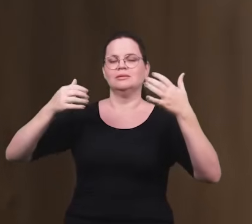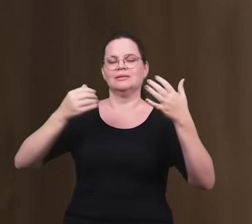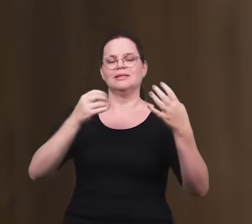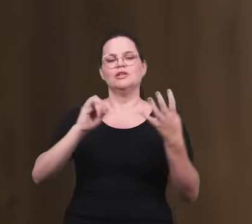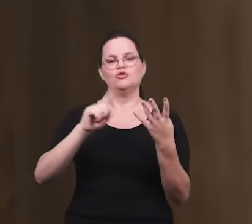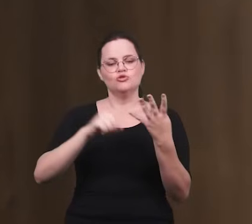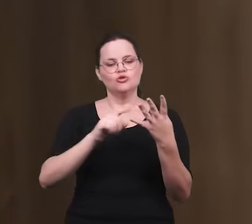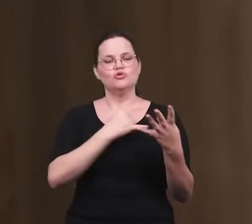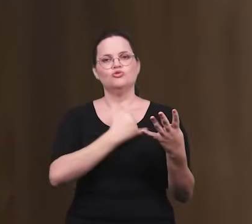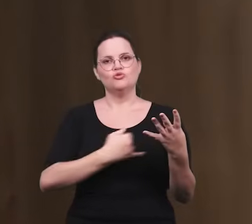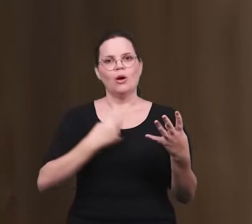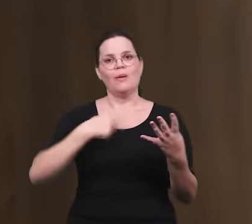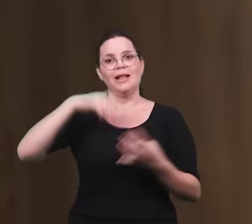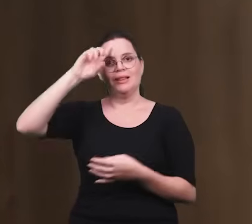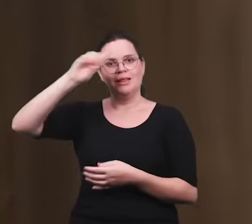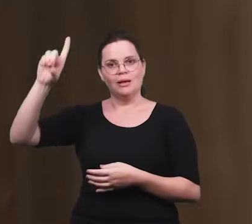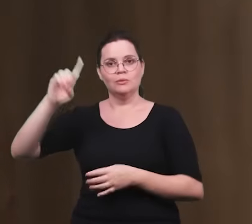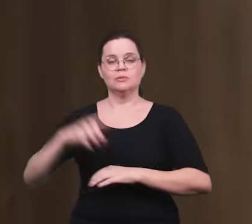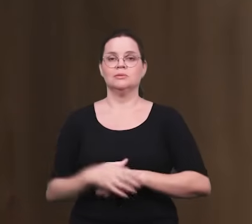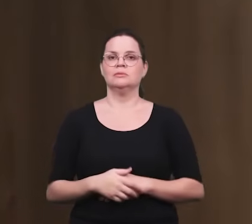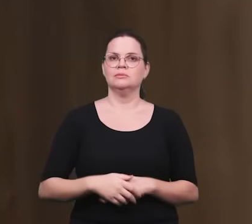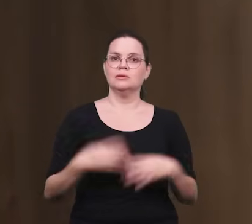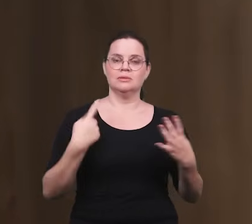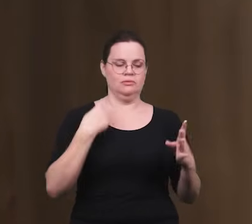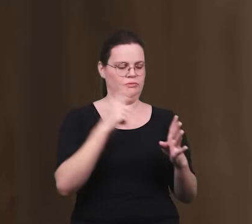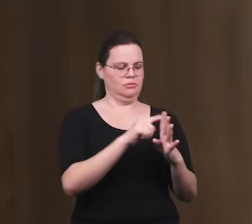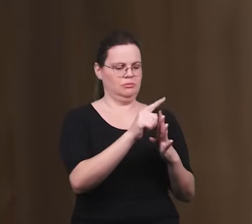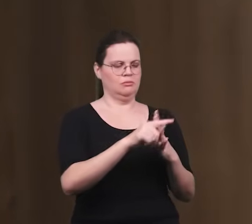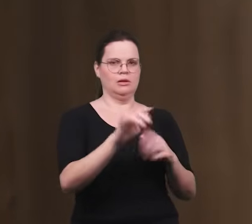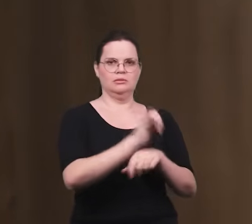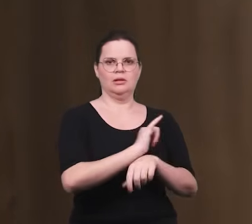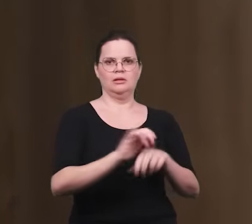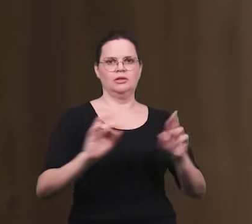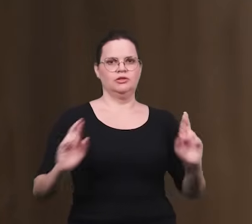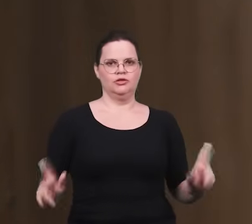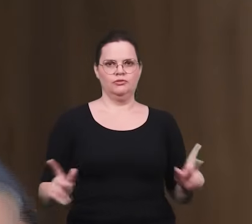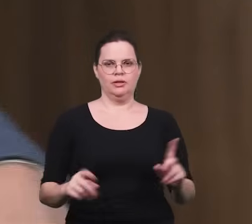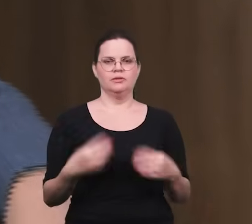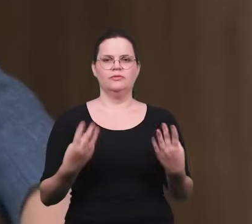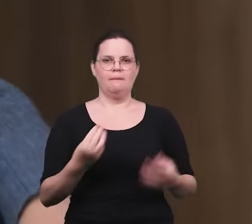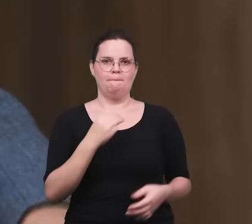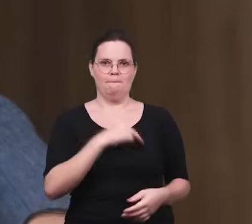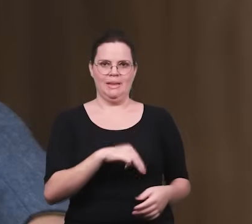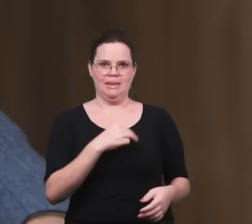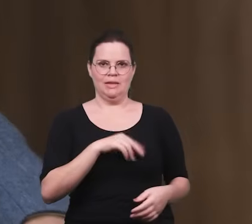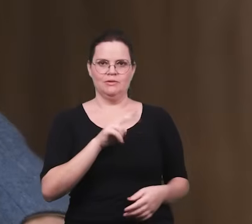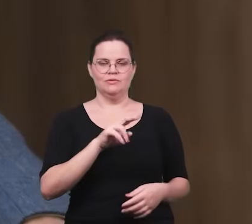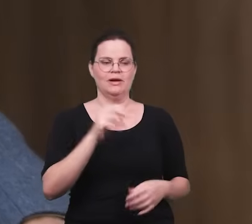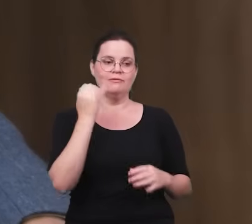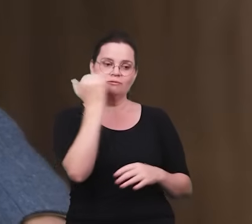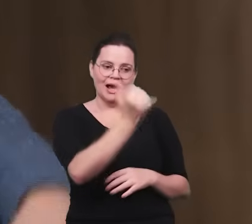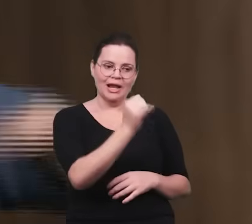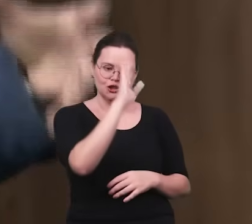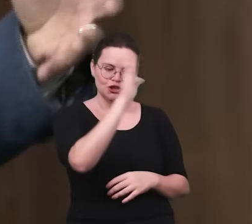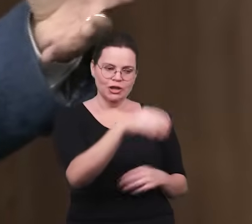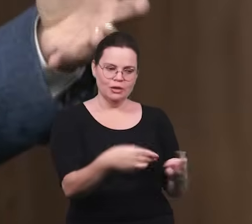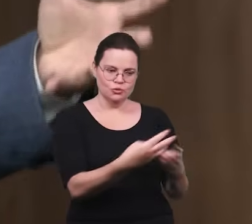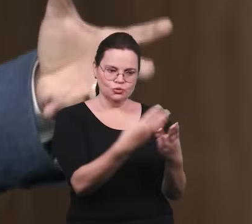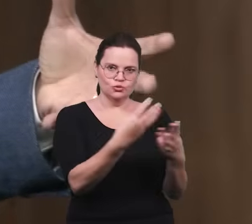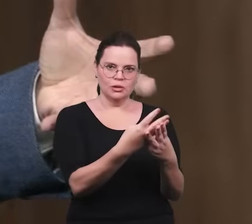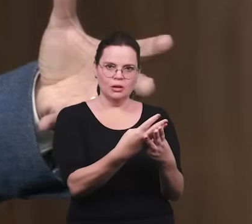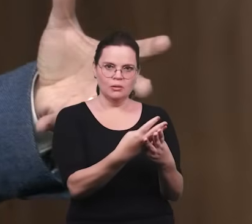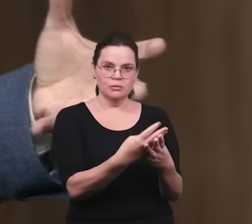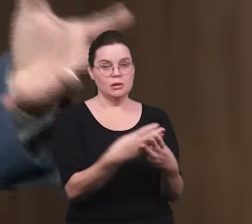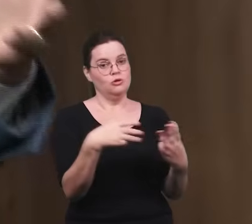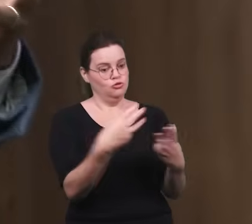eles usam recursos diferentes para a evangelização. Mateus, por exemplo, como ele vai falar aos judeus, os judeus conheciam a